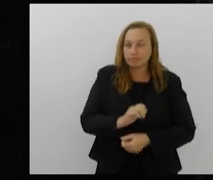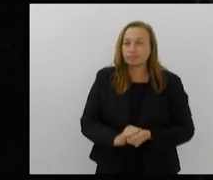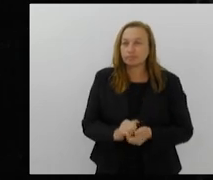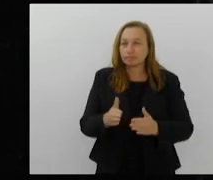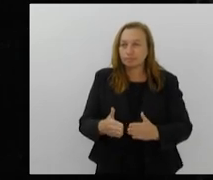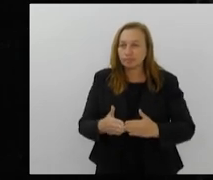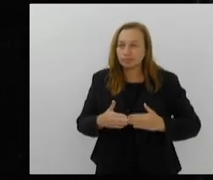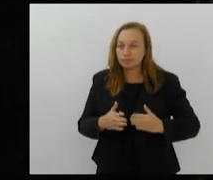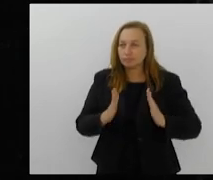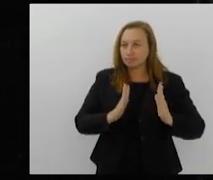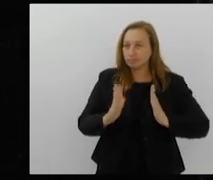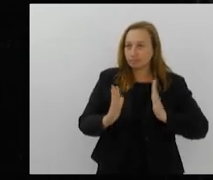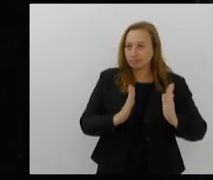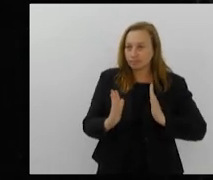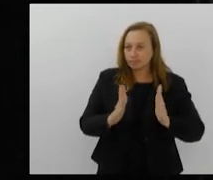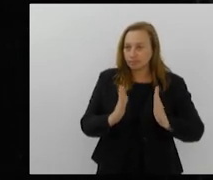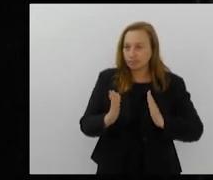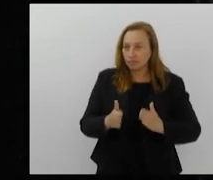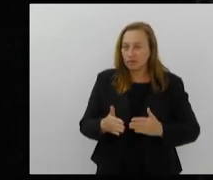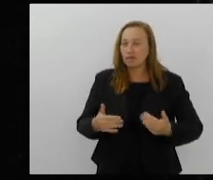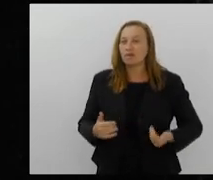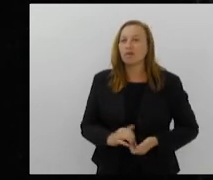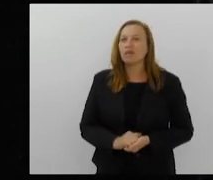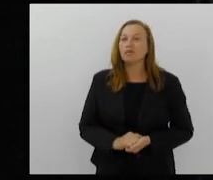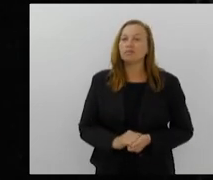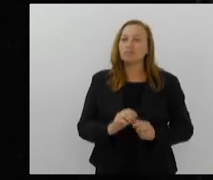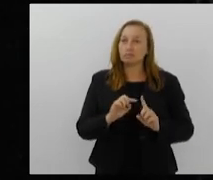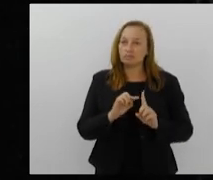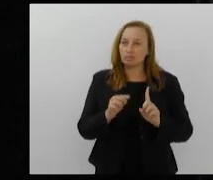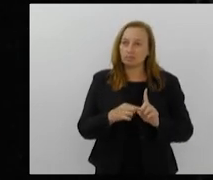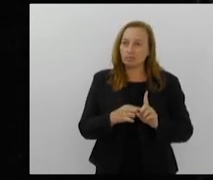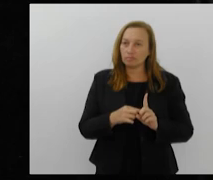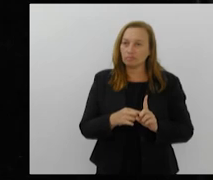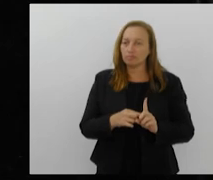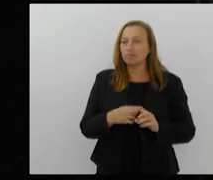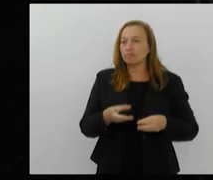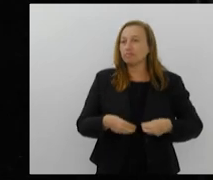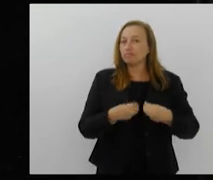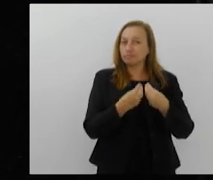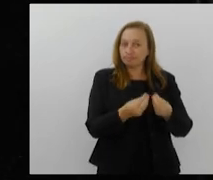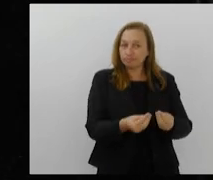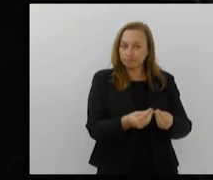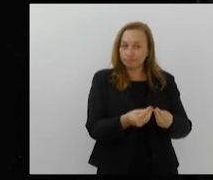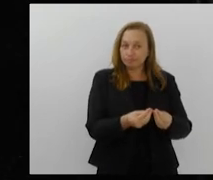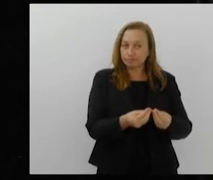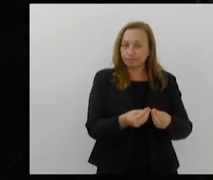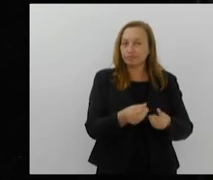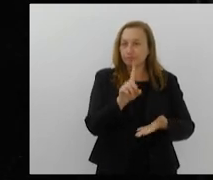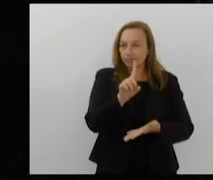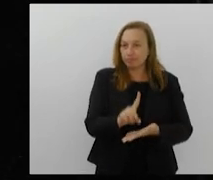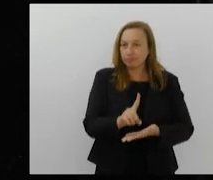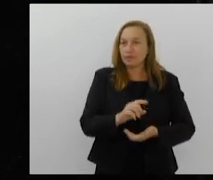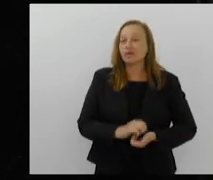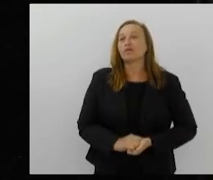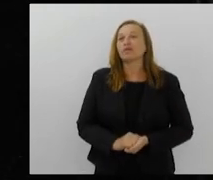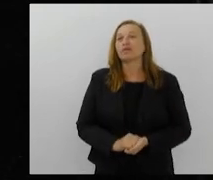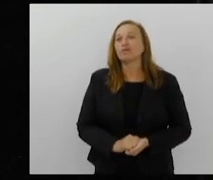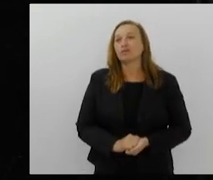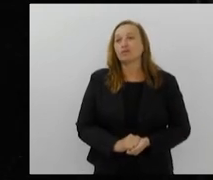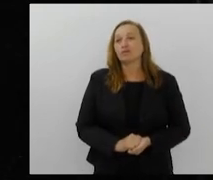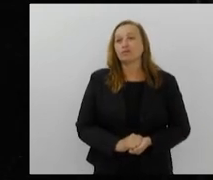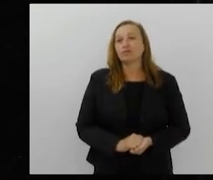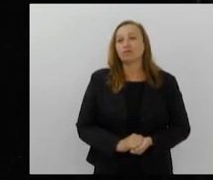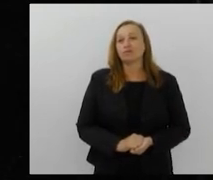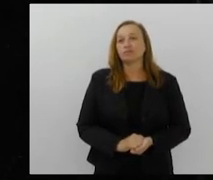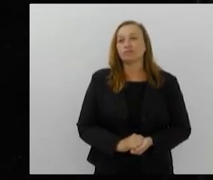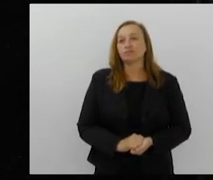licença maternidade, ou seja, é um direito adquirido, não se quer privilégios, se quer exatamente aquilo que já